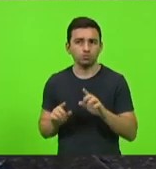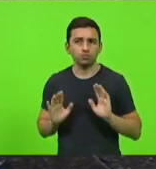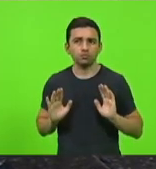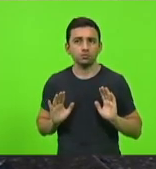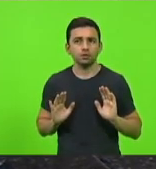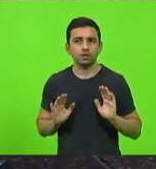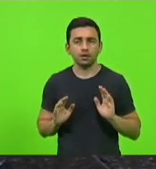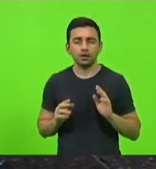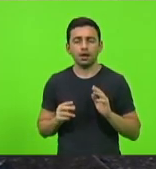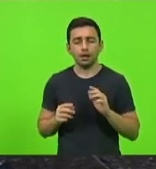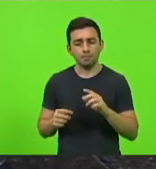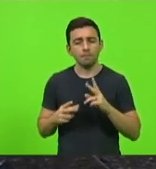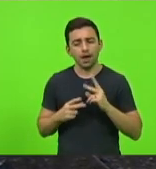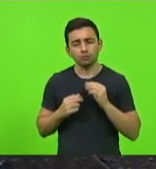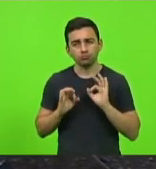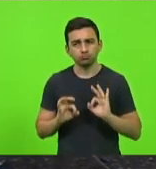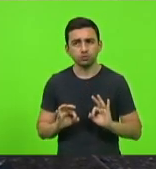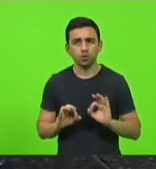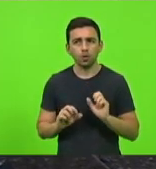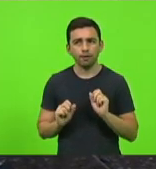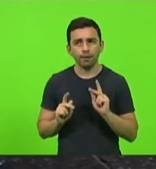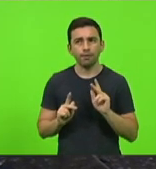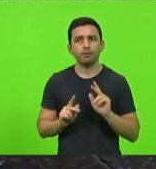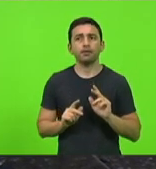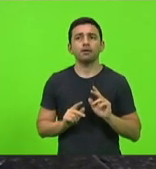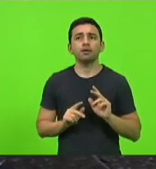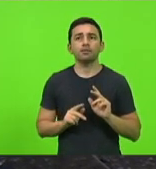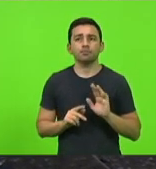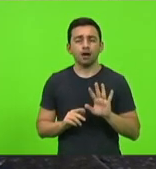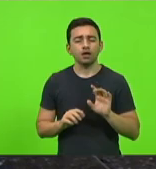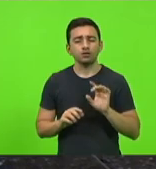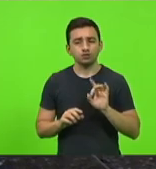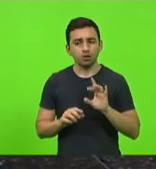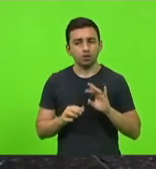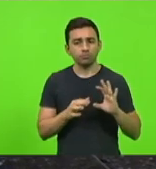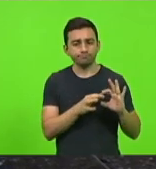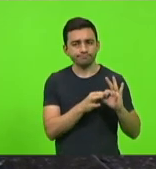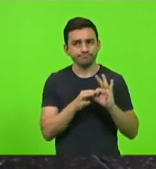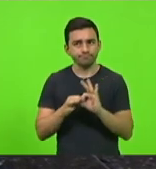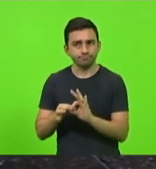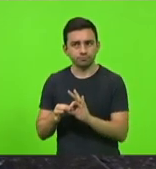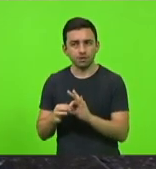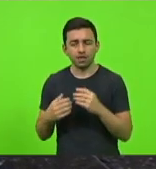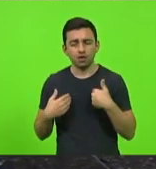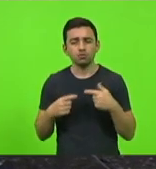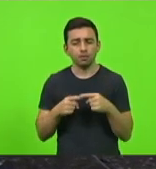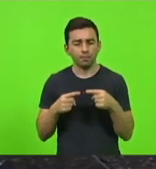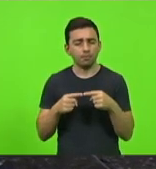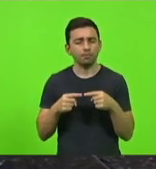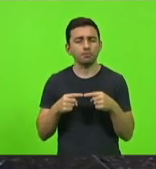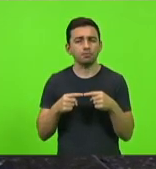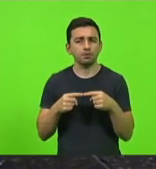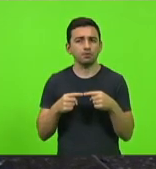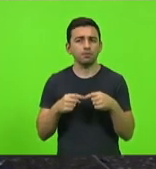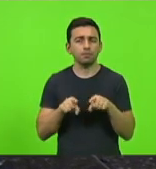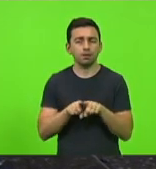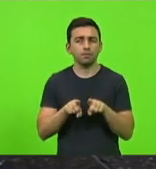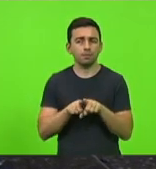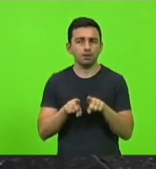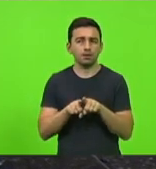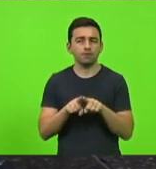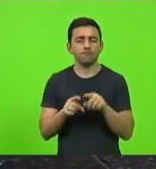o mérito da matéria, mas é só porque, para manter a coerência, já votei contrário em outros projetos do tipo, vou votar contrário nesse